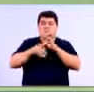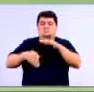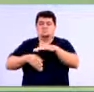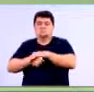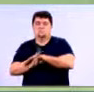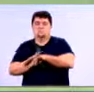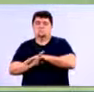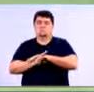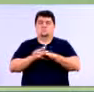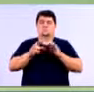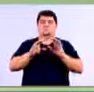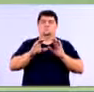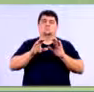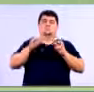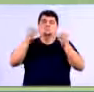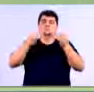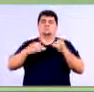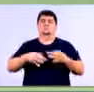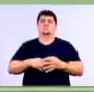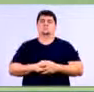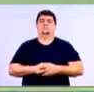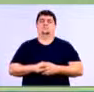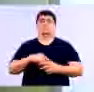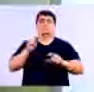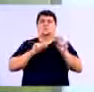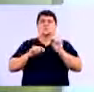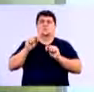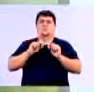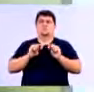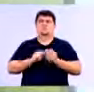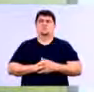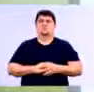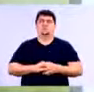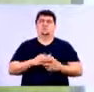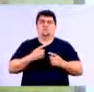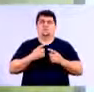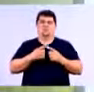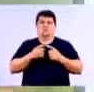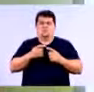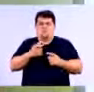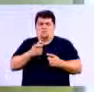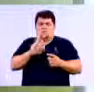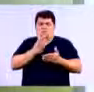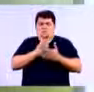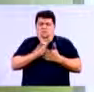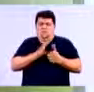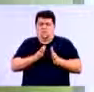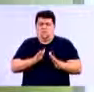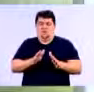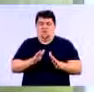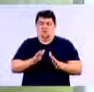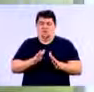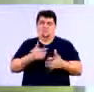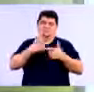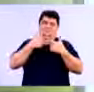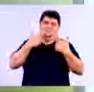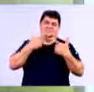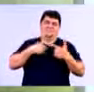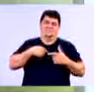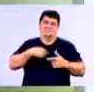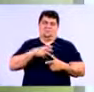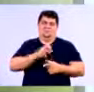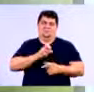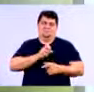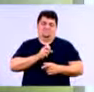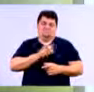Podemos comentar um pouco? Podemos. E aí, o que seria? Gente, eu tô rindo assim porque está acabando, né, professora? Na verdade, a gente fica com um aperto no coração